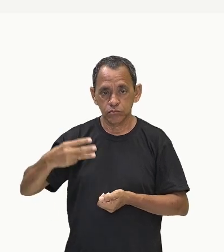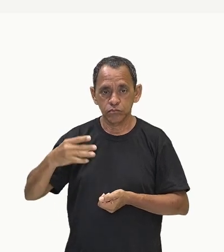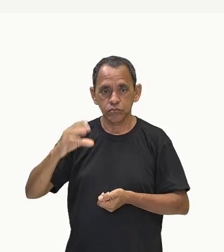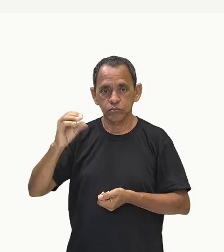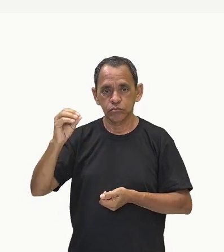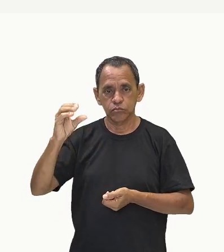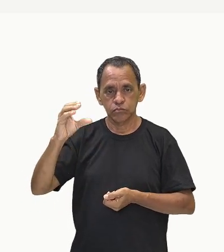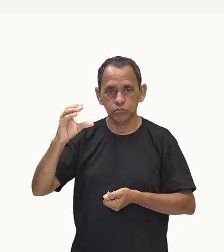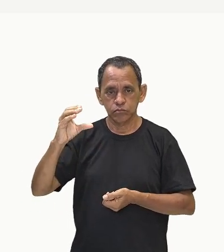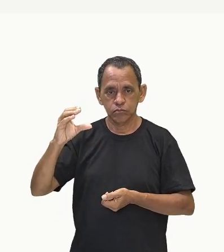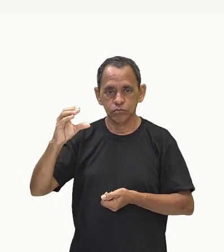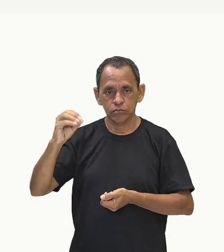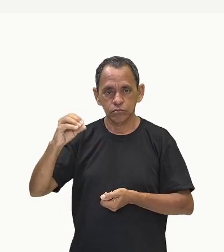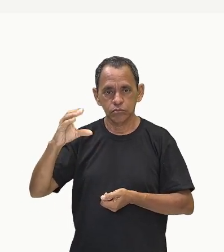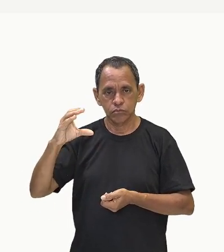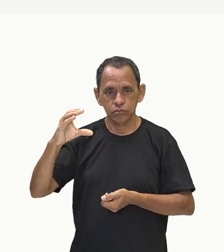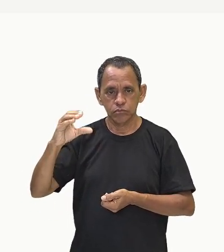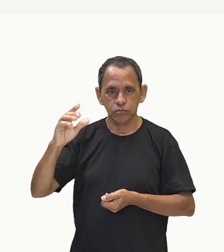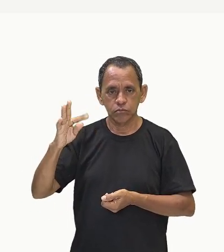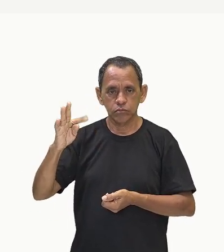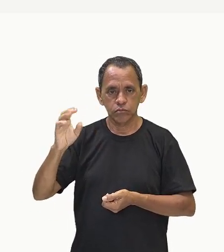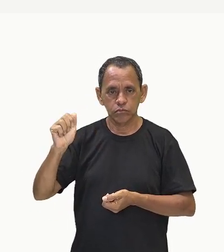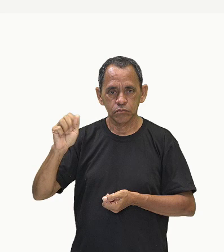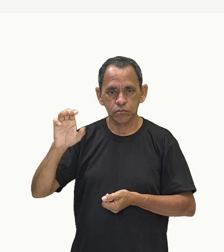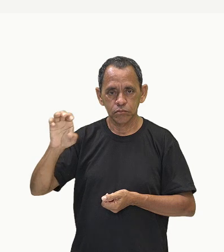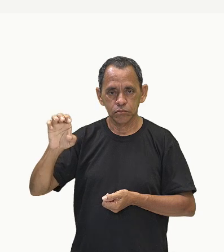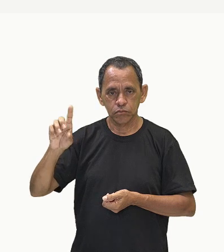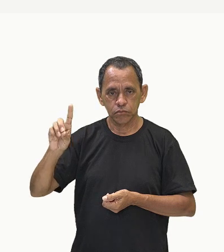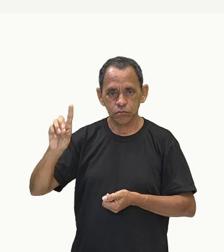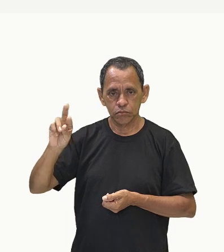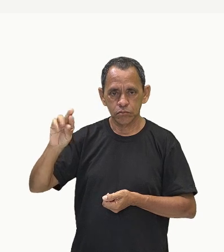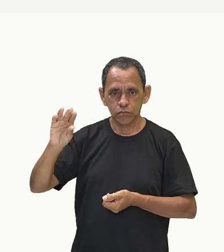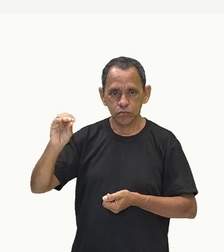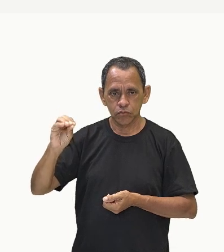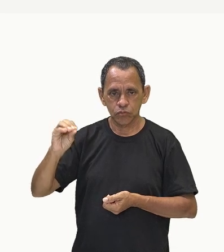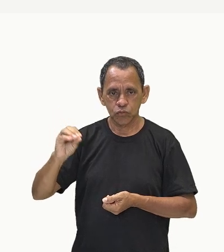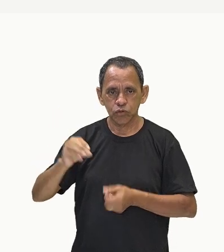certo? Como é que é o nosso octaedro?